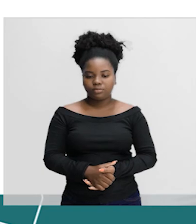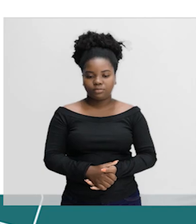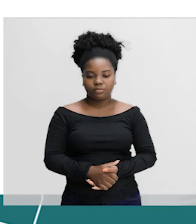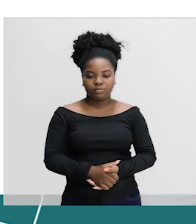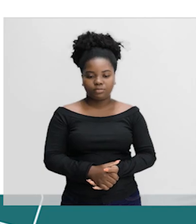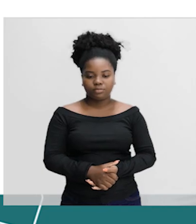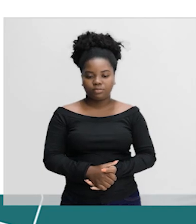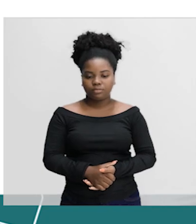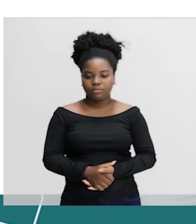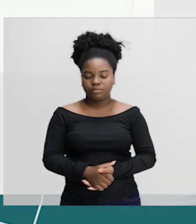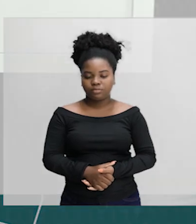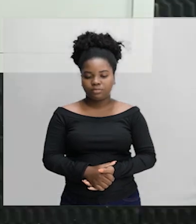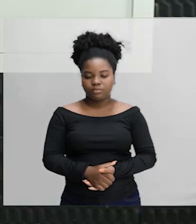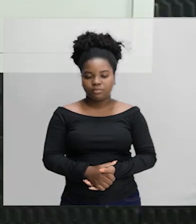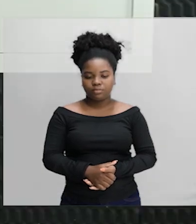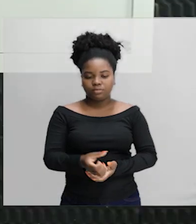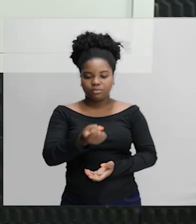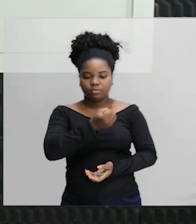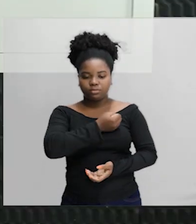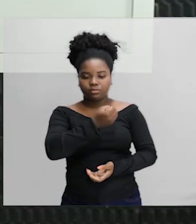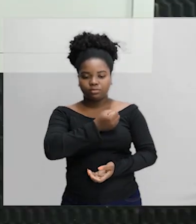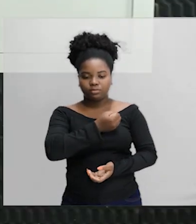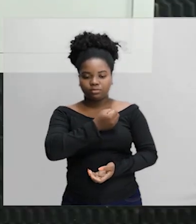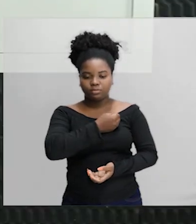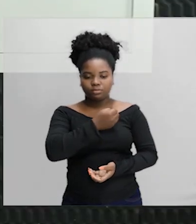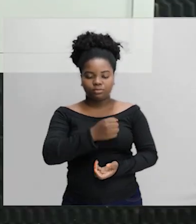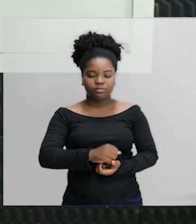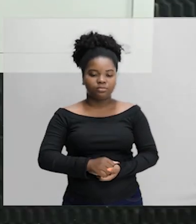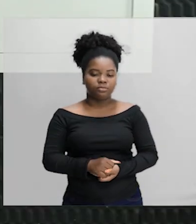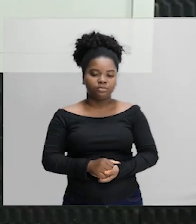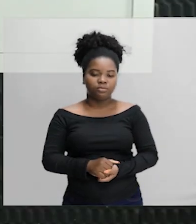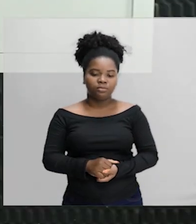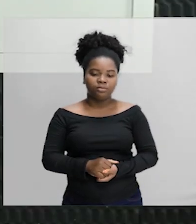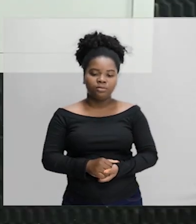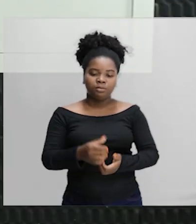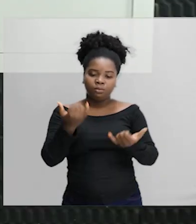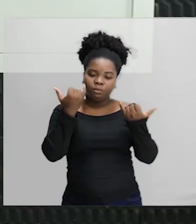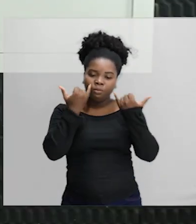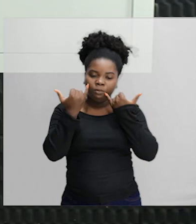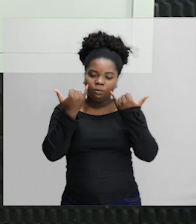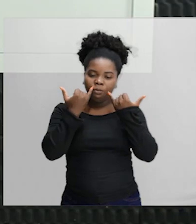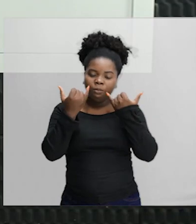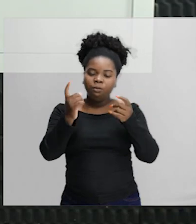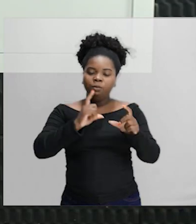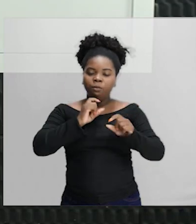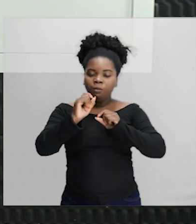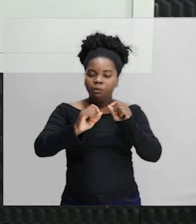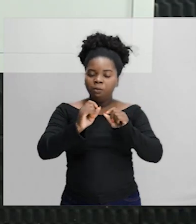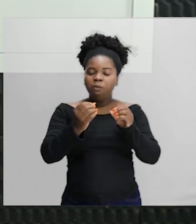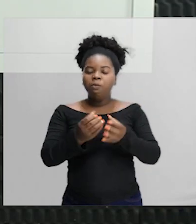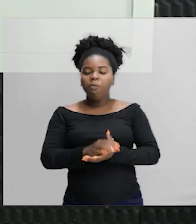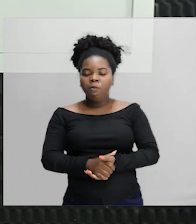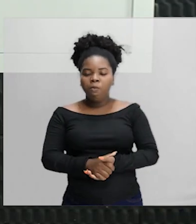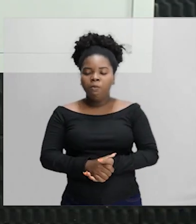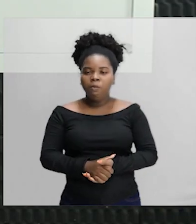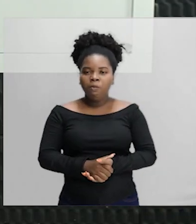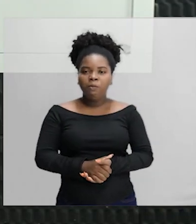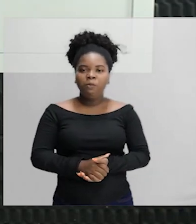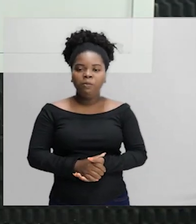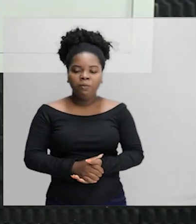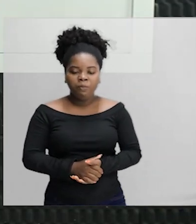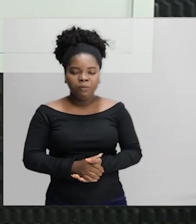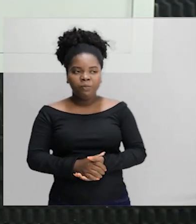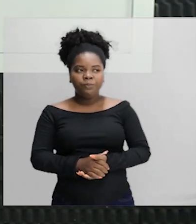Então, os valores, né, dos dados que nós temos é o seguinte, é que o